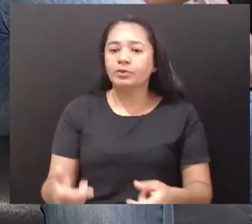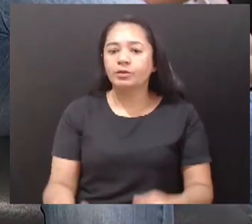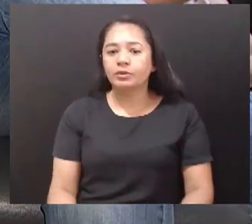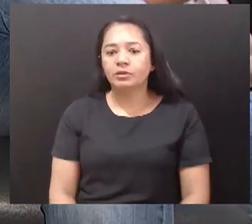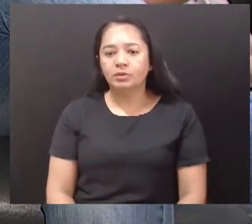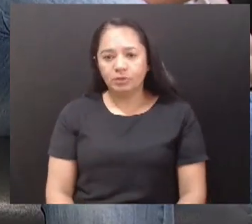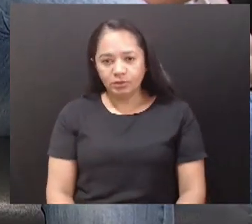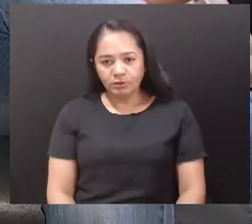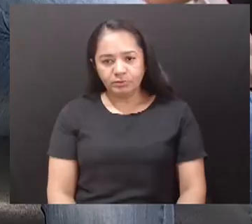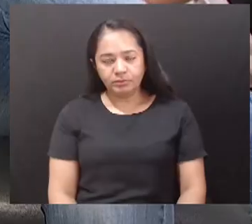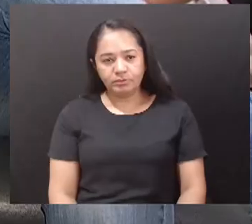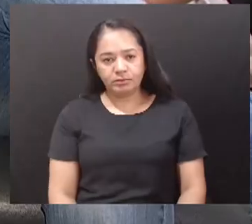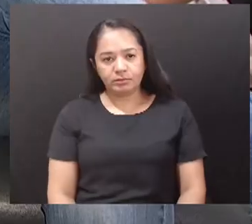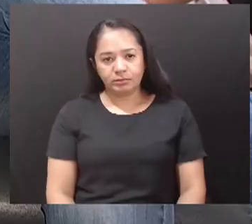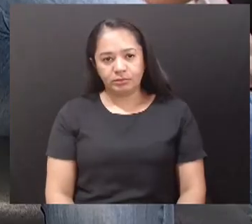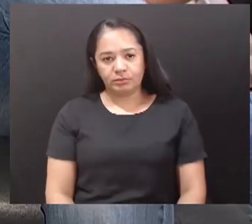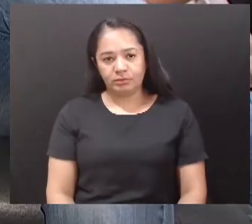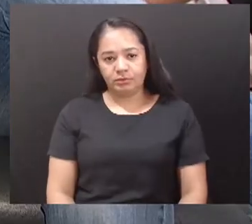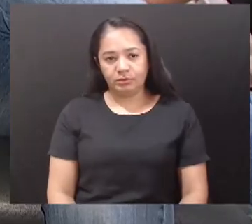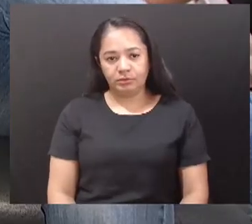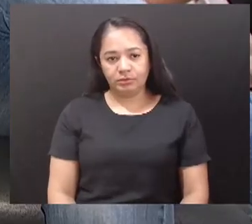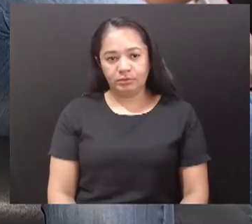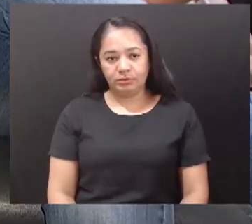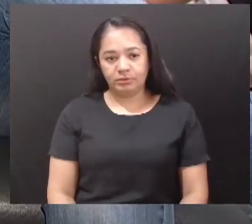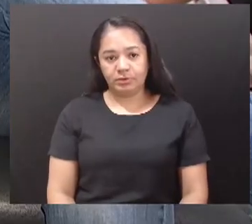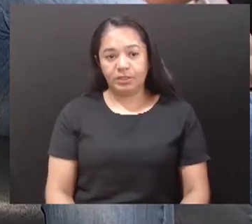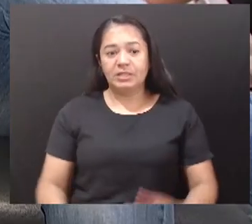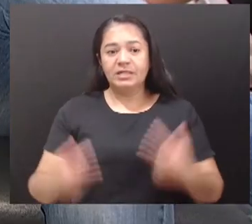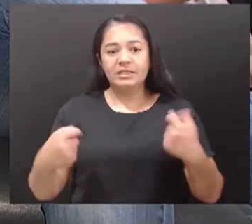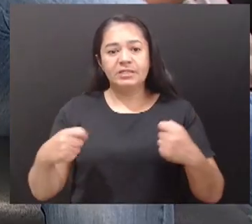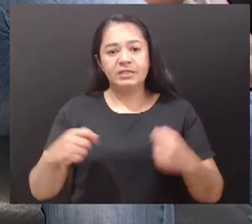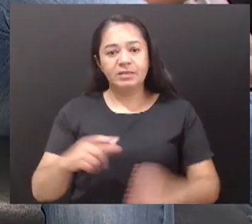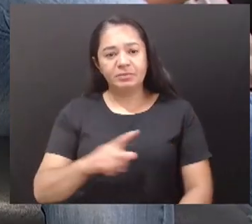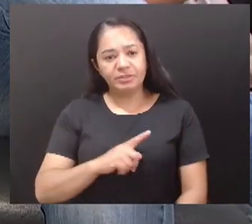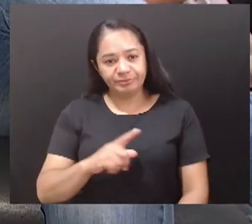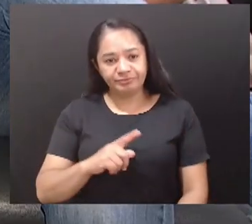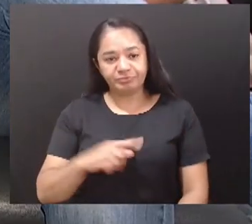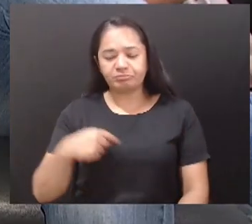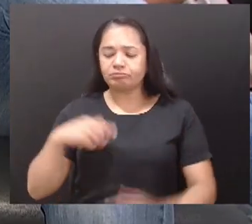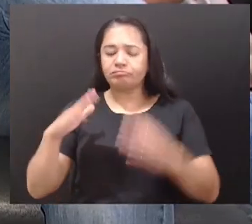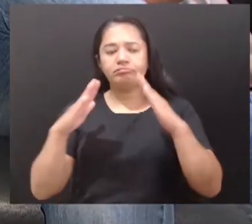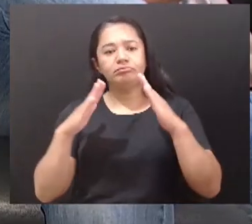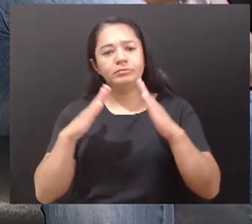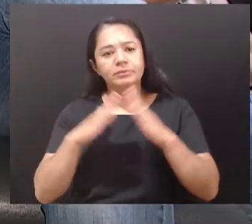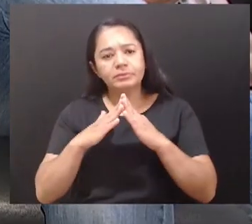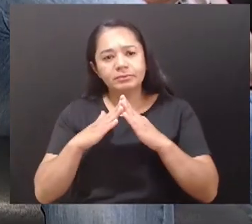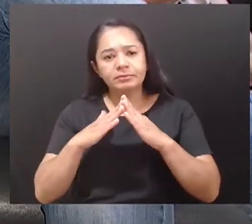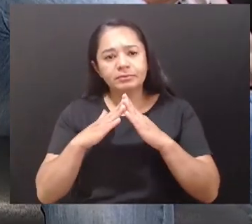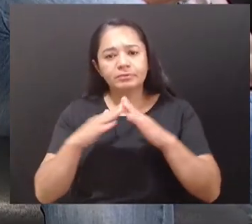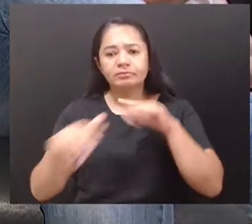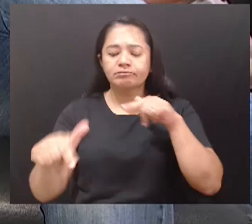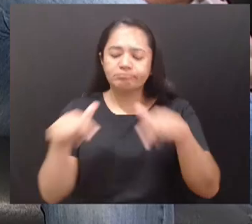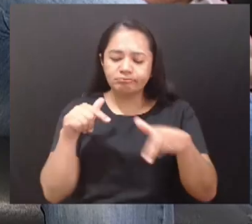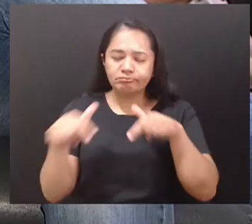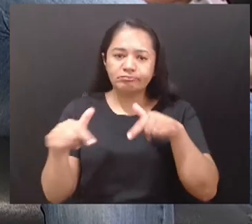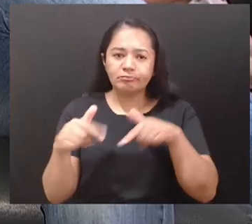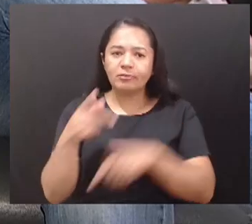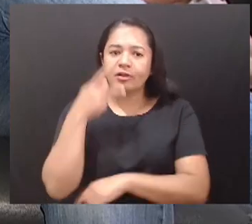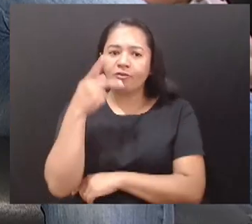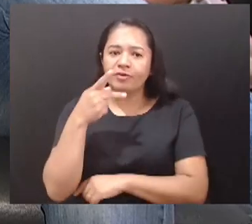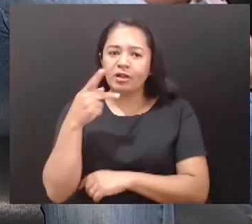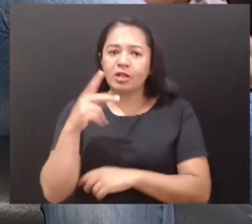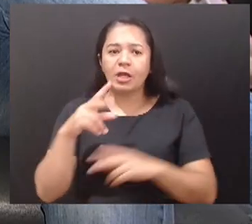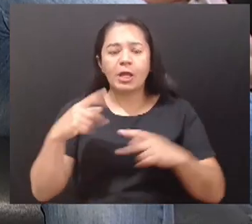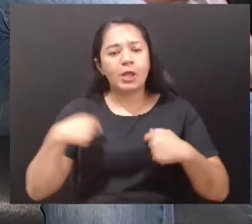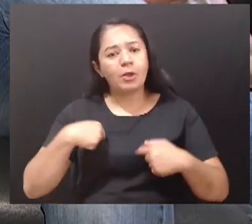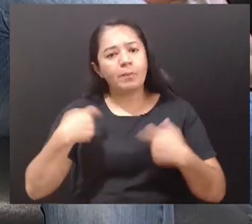o que eu venho falando sempre assim dessa carência, né? Eu estava em casa trabalhando, aí eu falava, pô, mas eu preciso aprender,